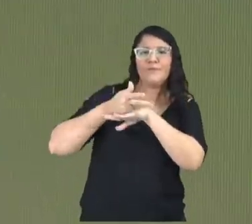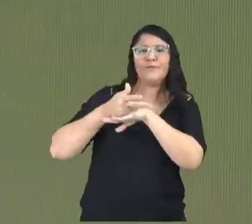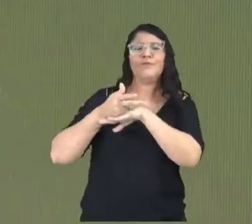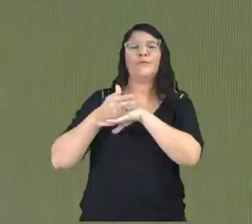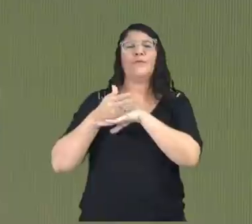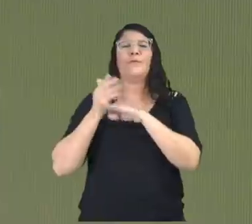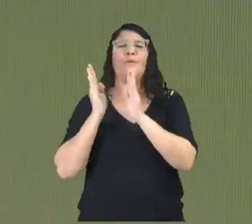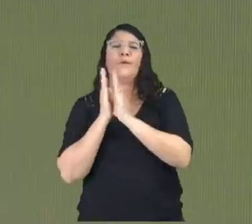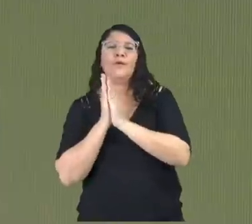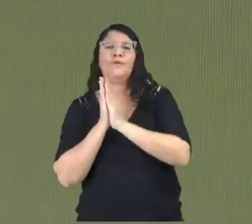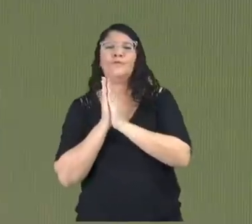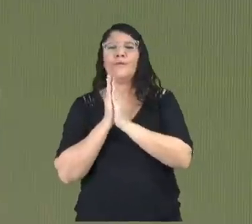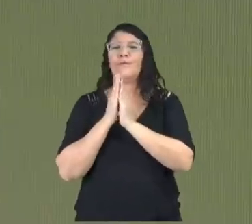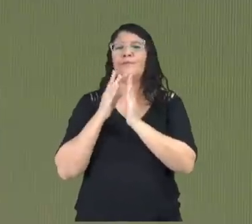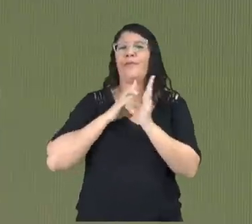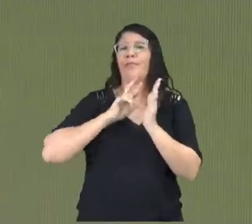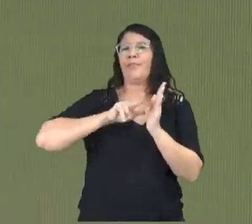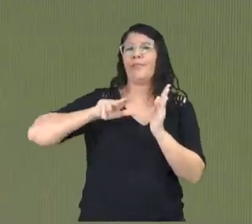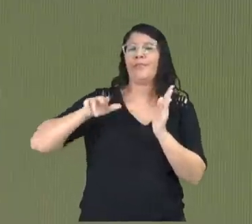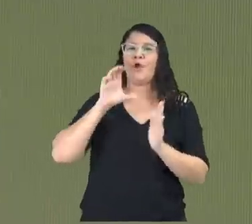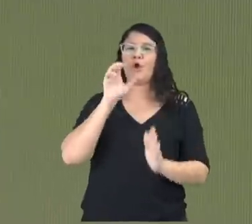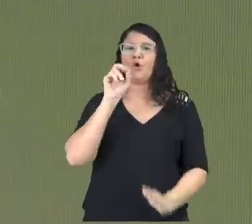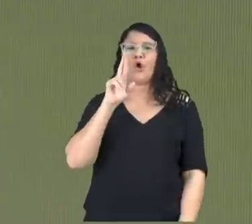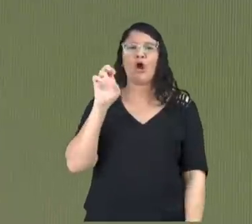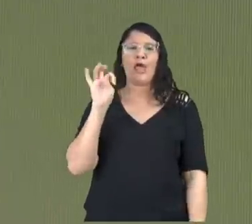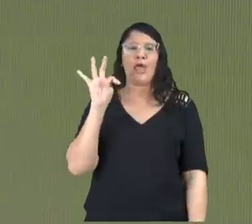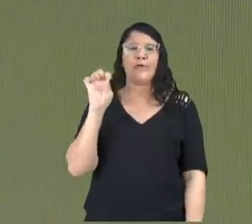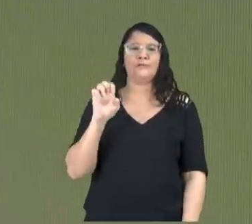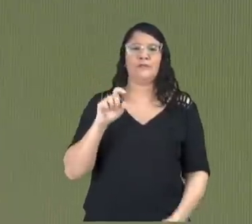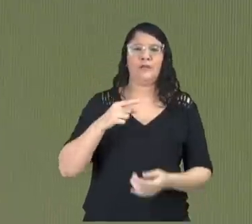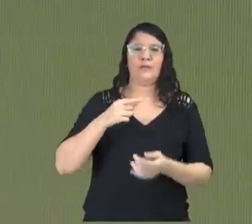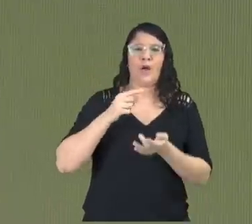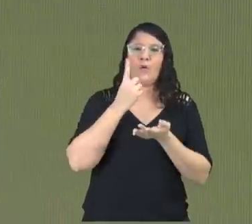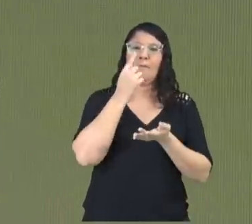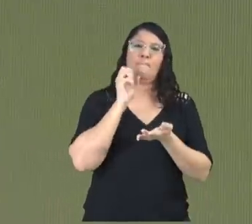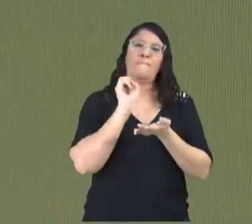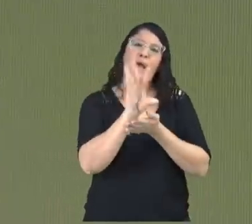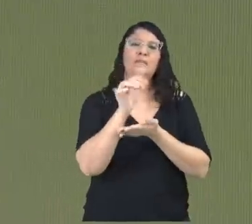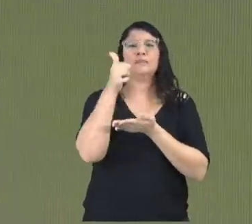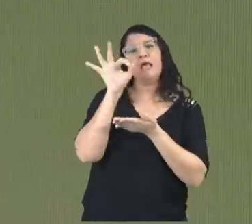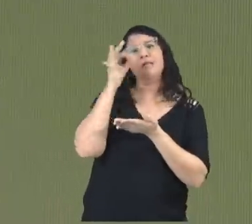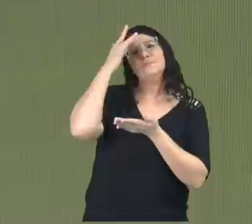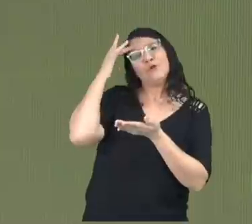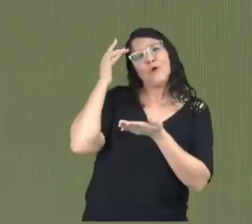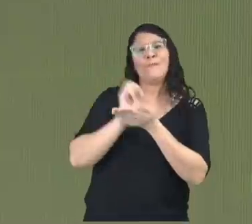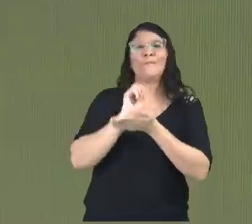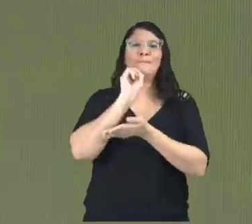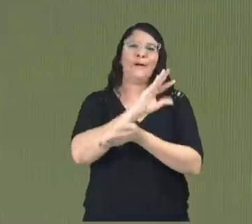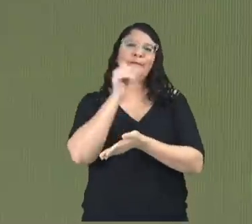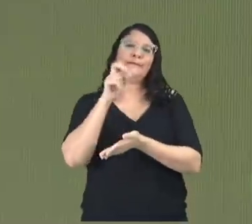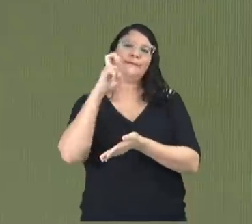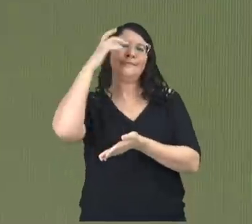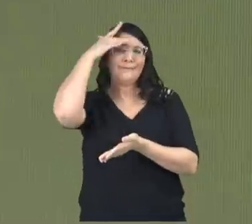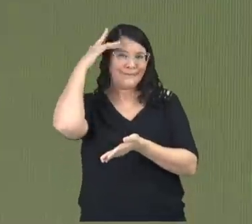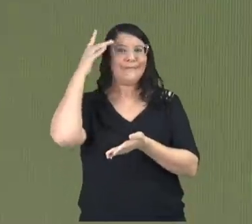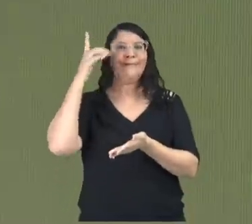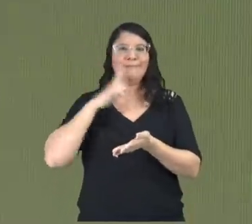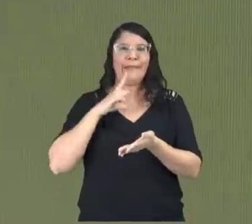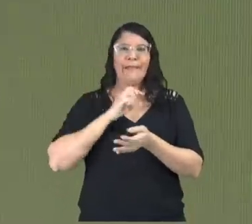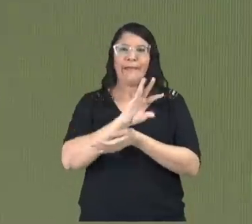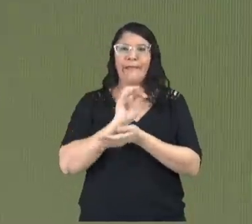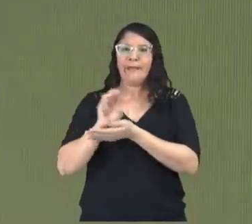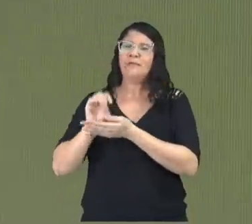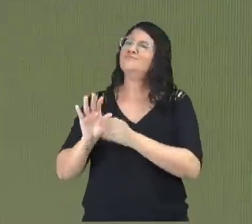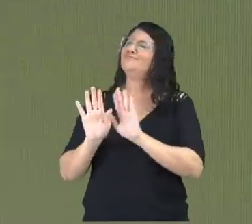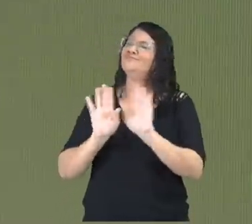oração, corrente, corrente quebrada, corrente inteira. Pega a canção, entra no